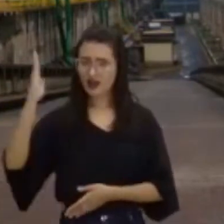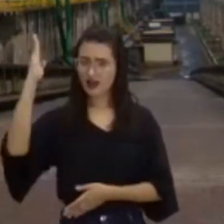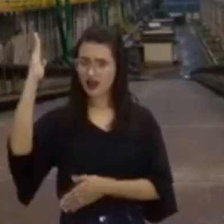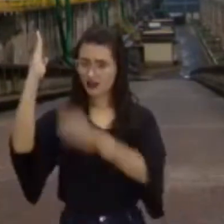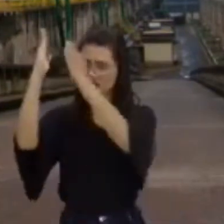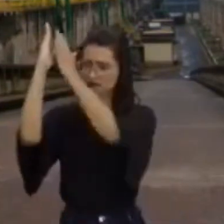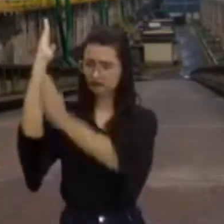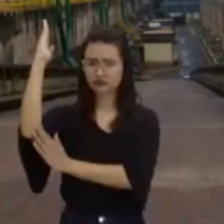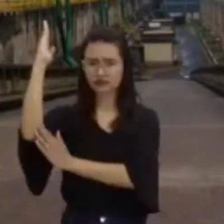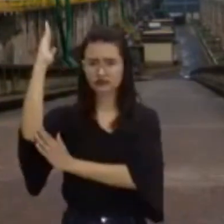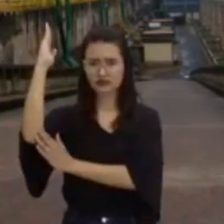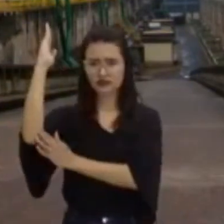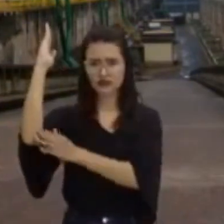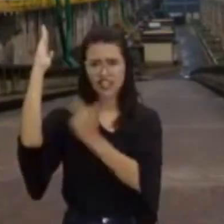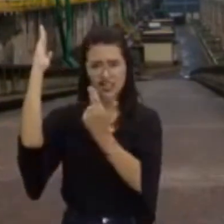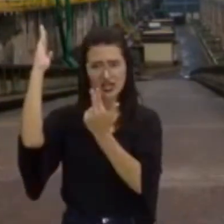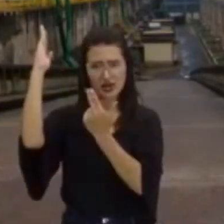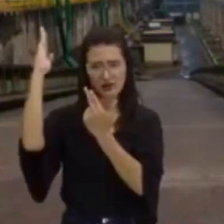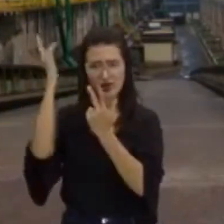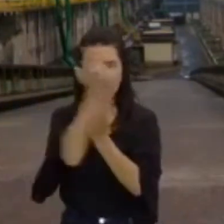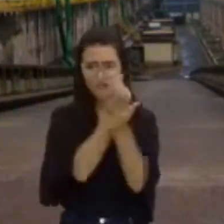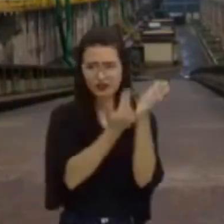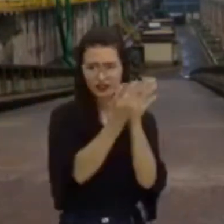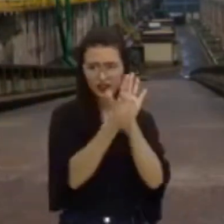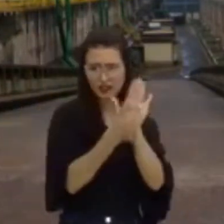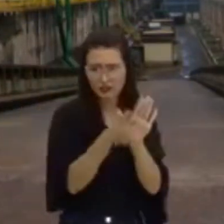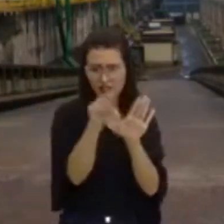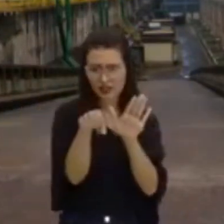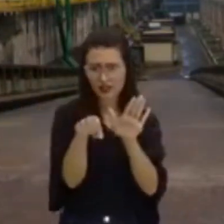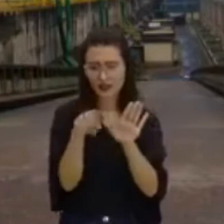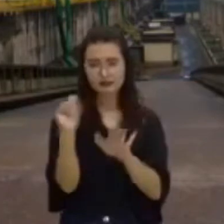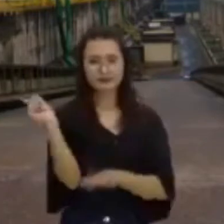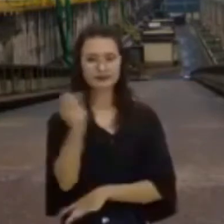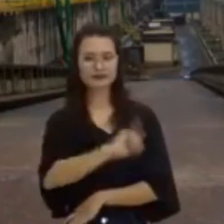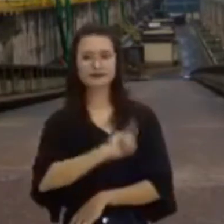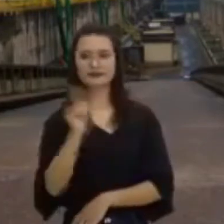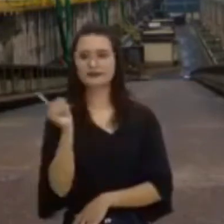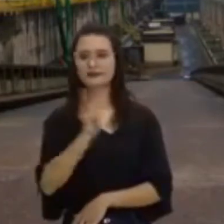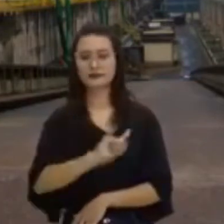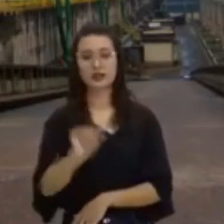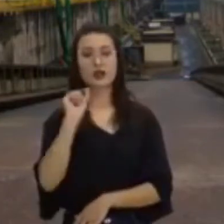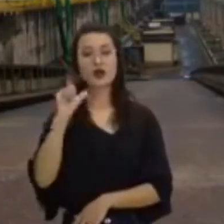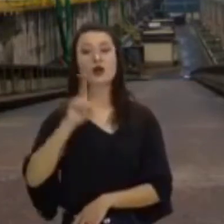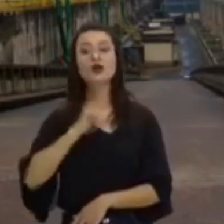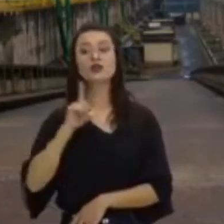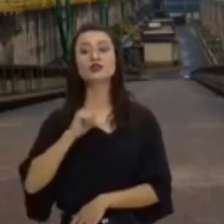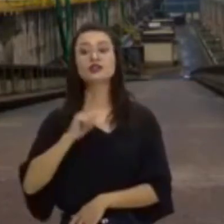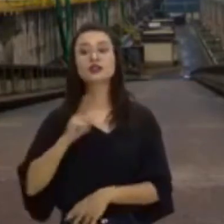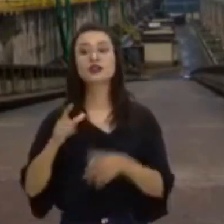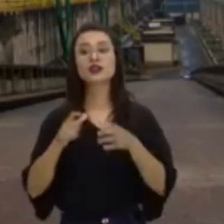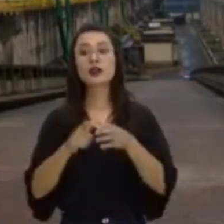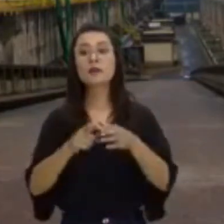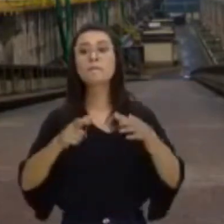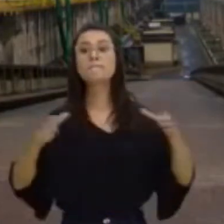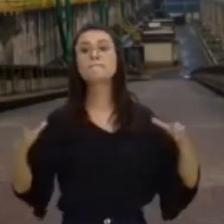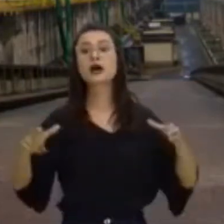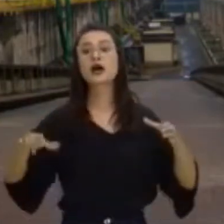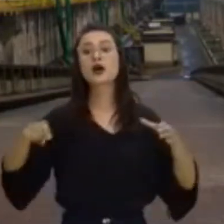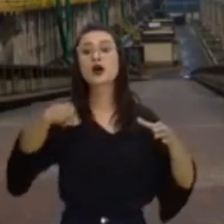gente fez ali no nosso quadro interativo? Não, né? Aonde é que tem uma maior